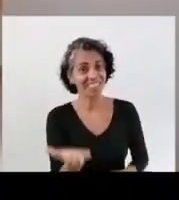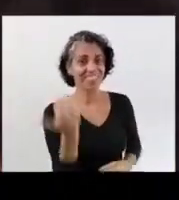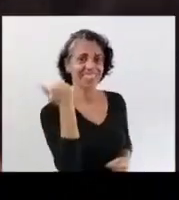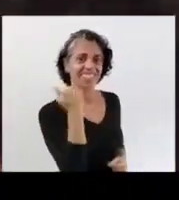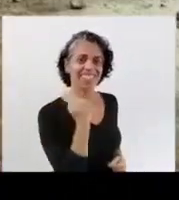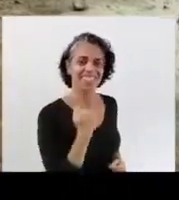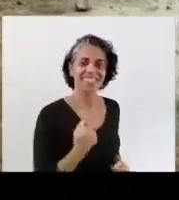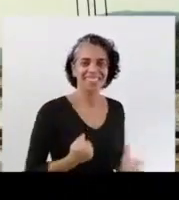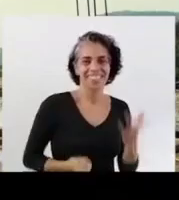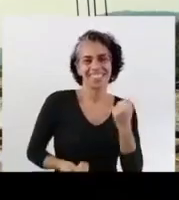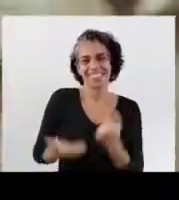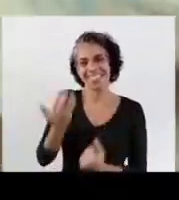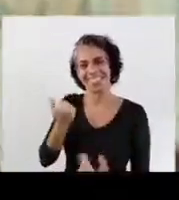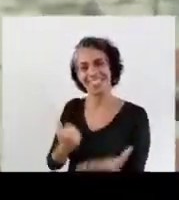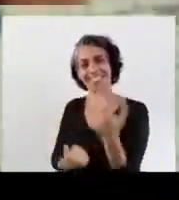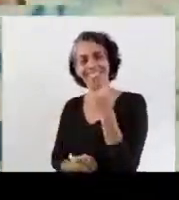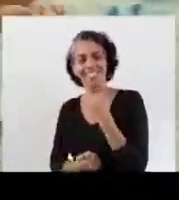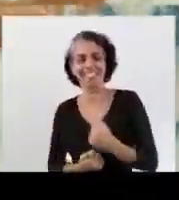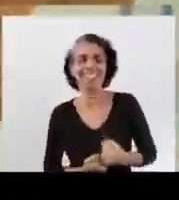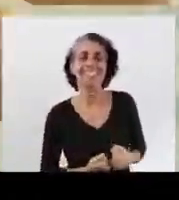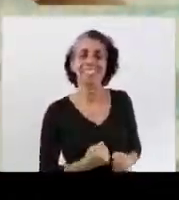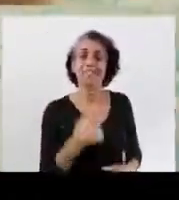lá.